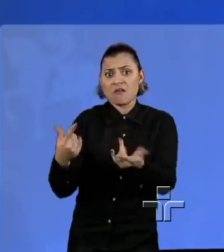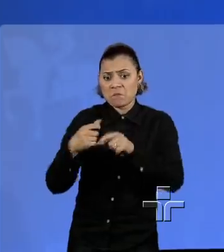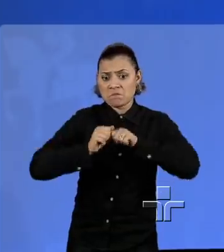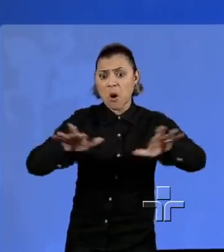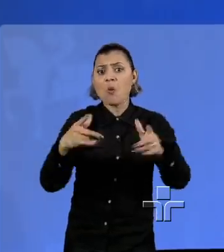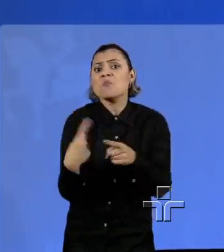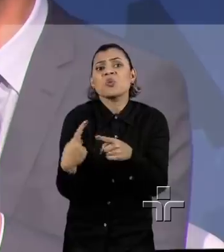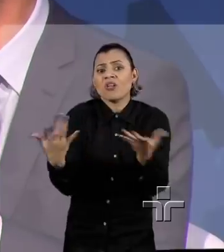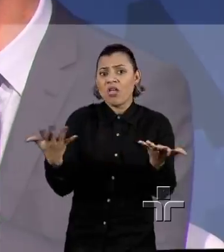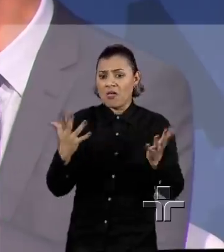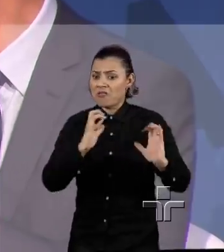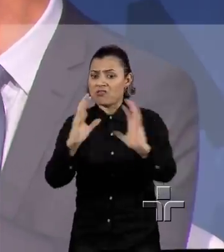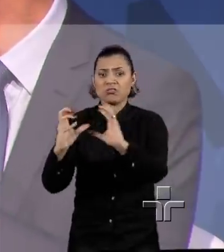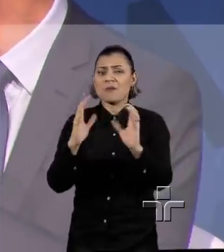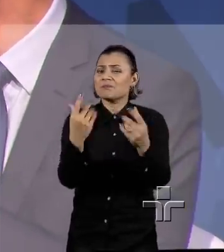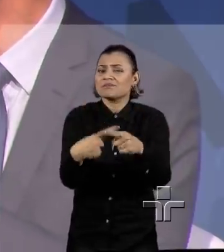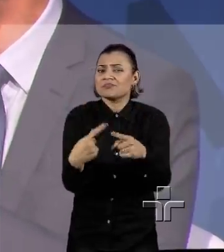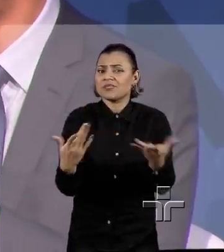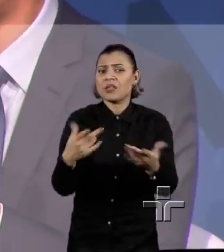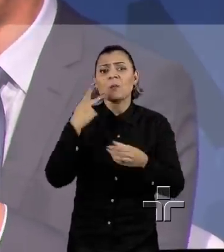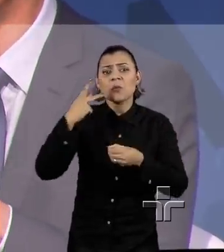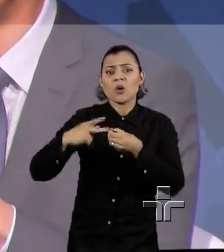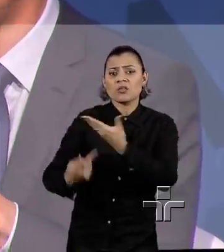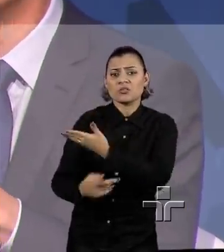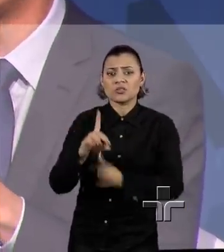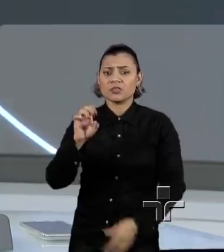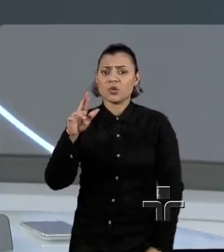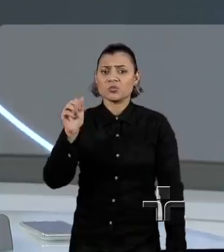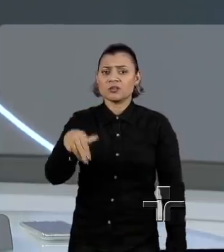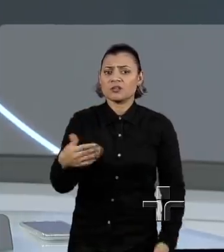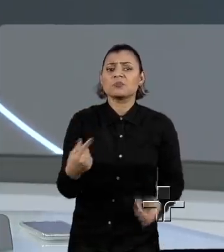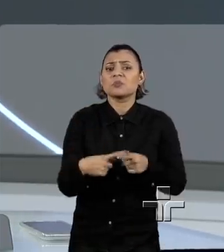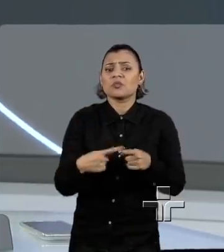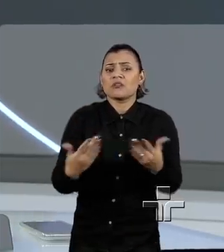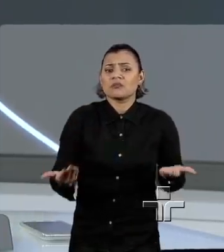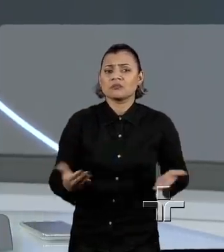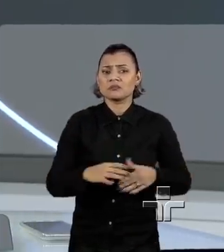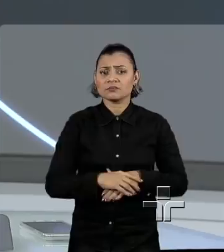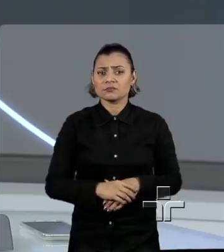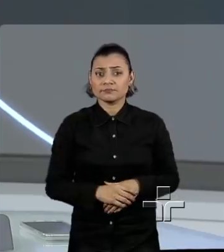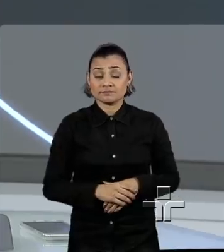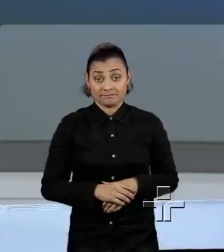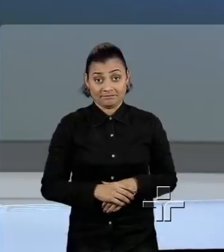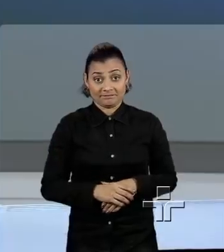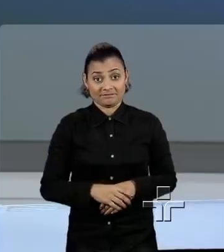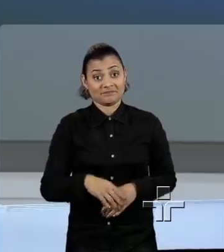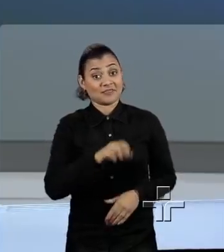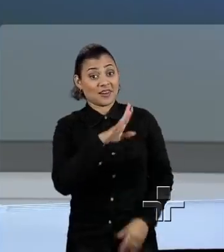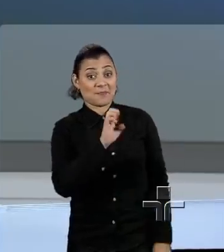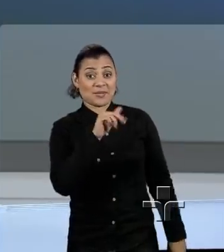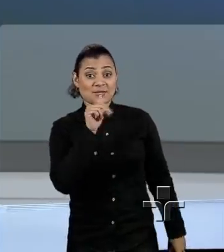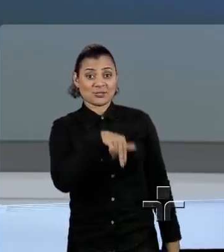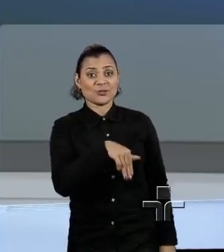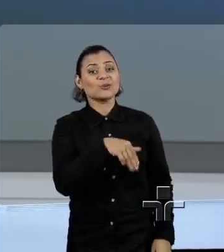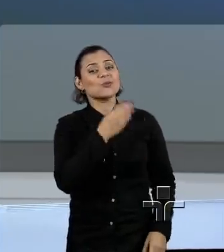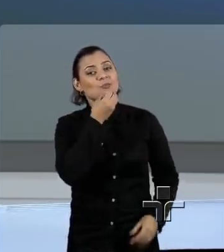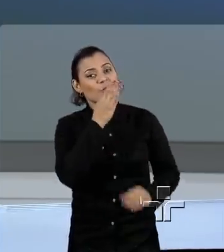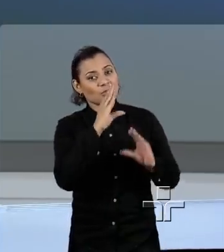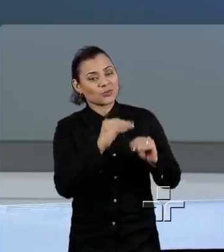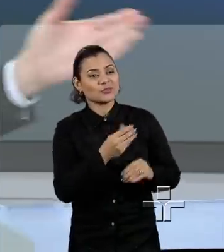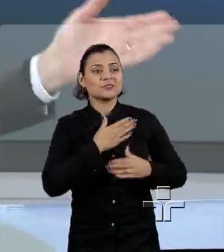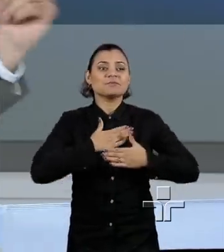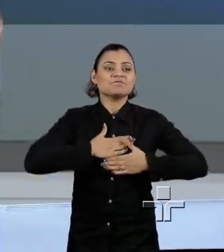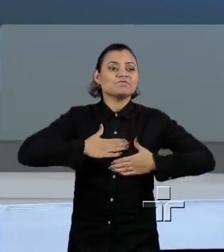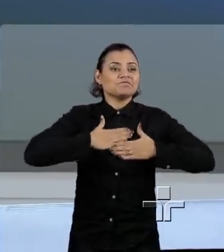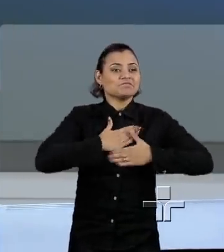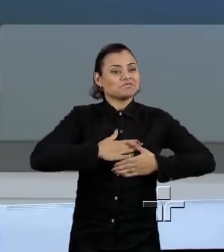entre Sérgio Moro e o procurador Deltan Dallagnol. Emerson Capaz, boa noite. Boa noite. Bom estar aqui